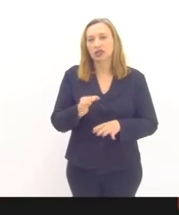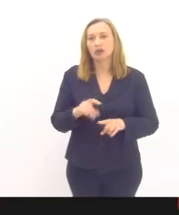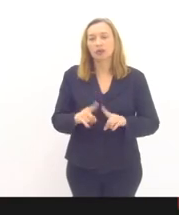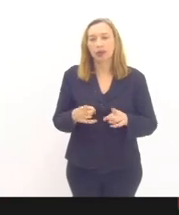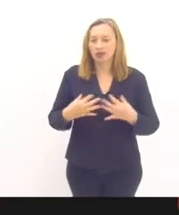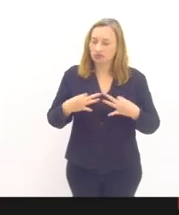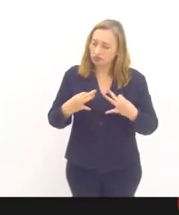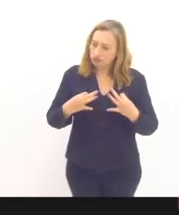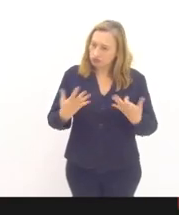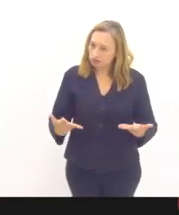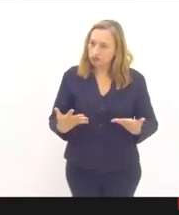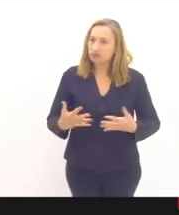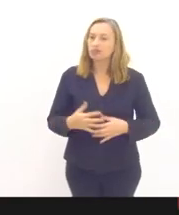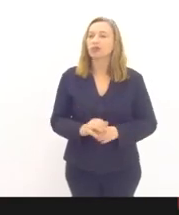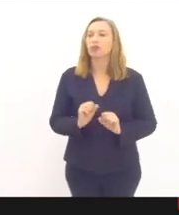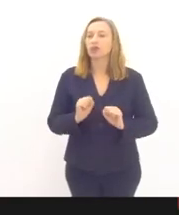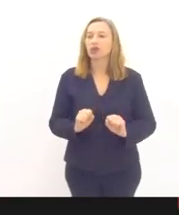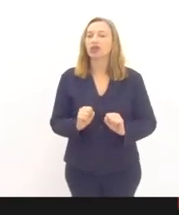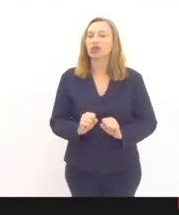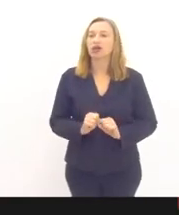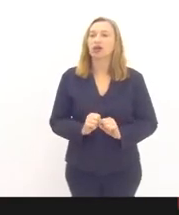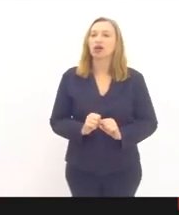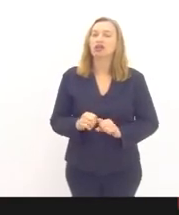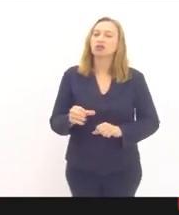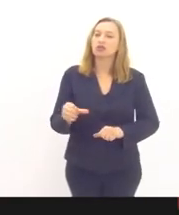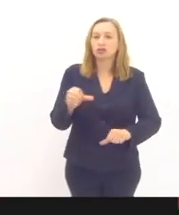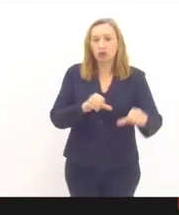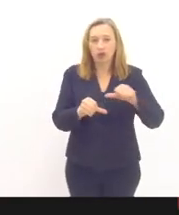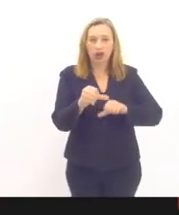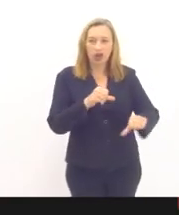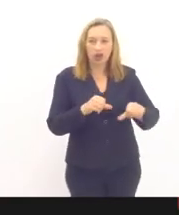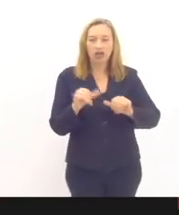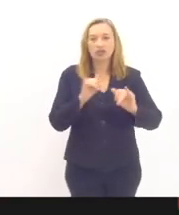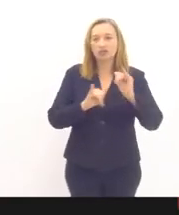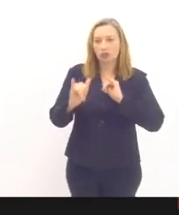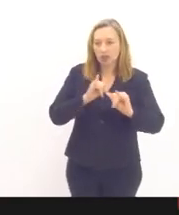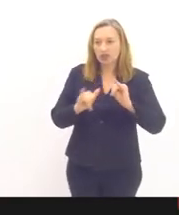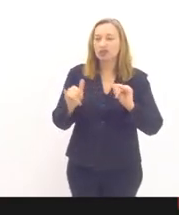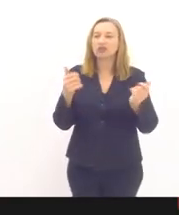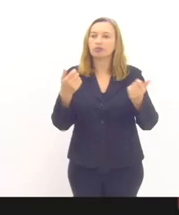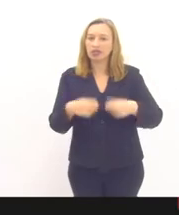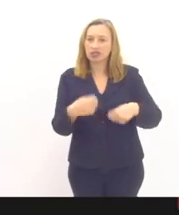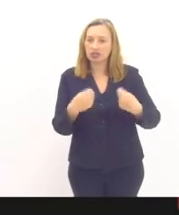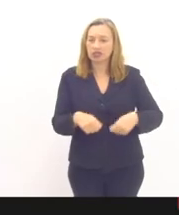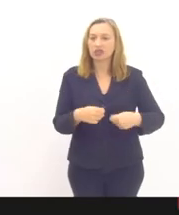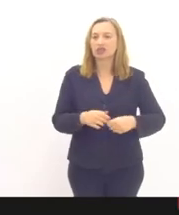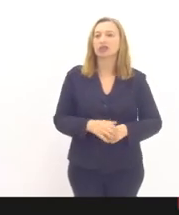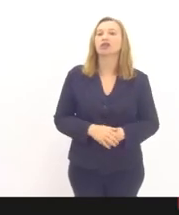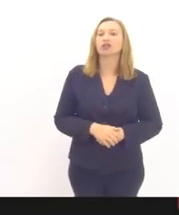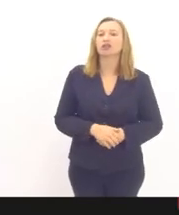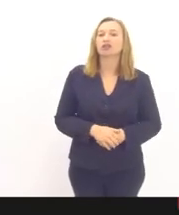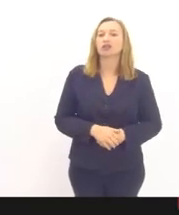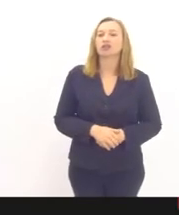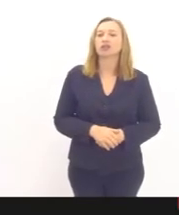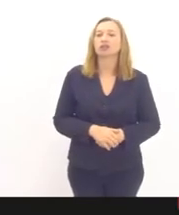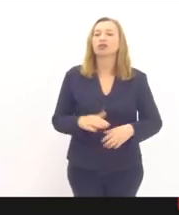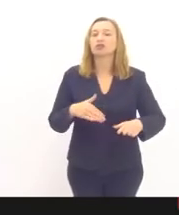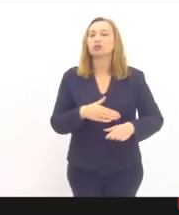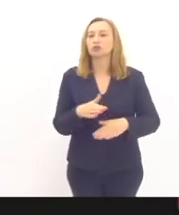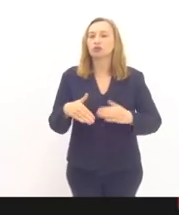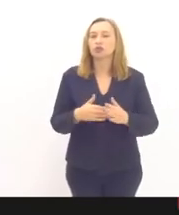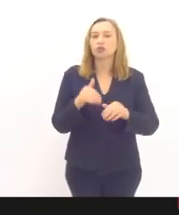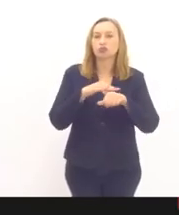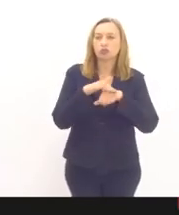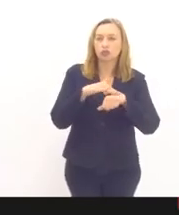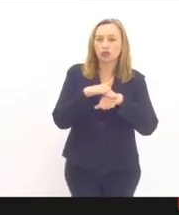gente se coloca à disposição para poder trocar todas as informações que forem necessárias, embasarem aí futuras